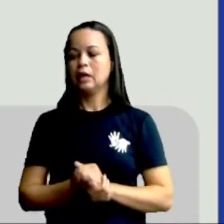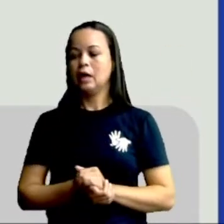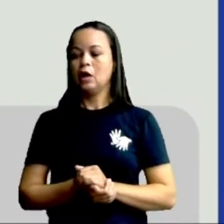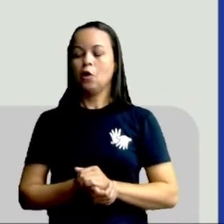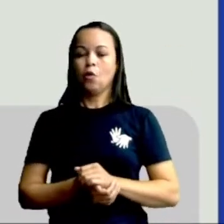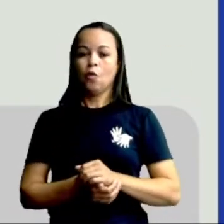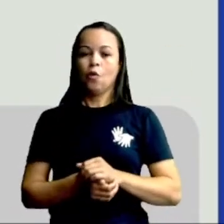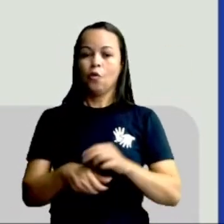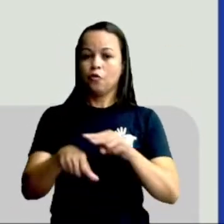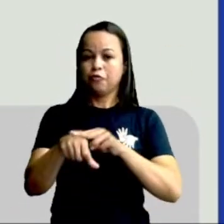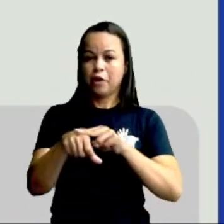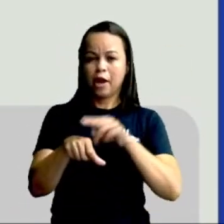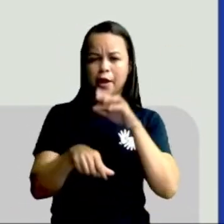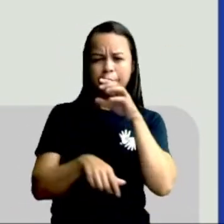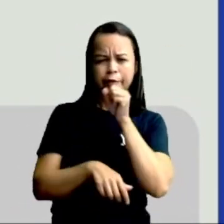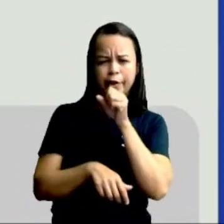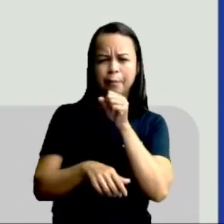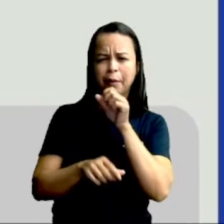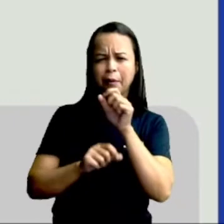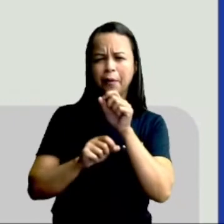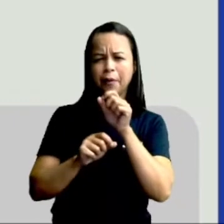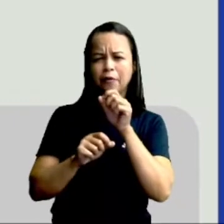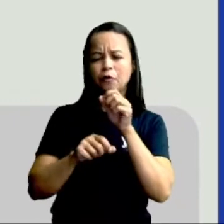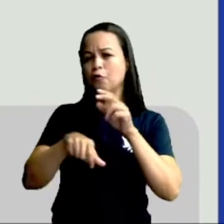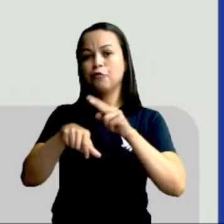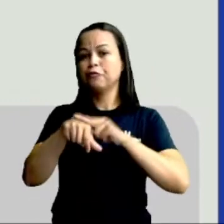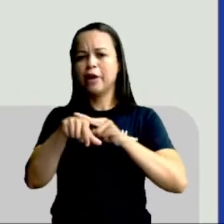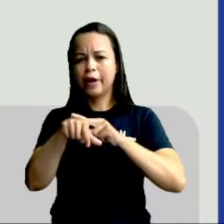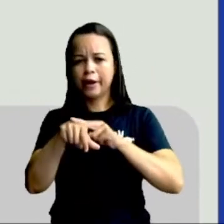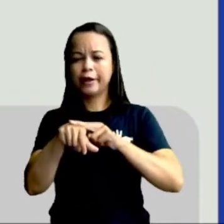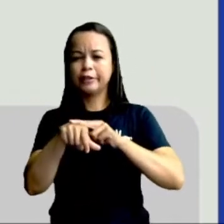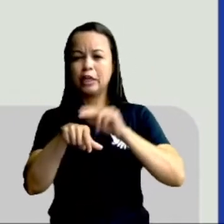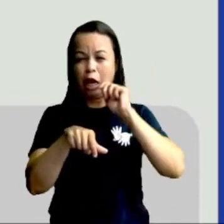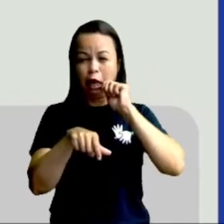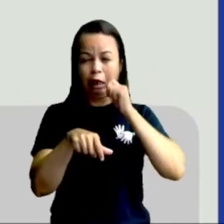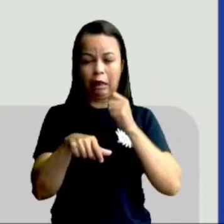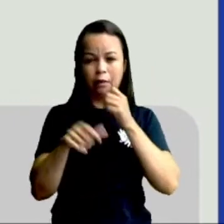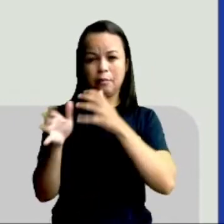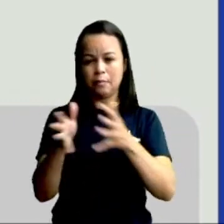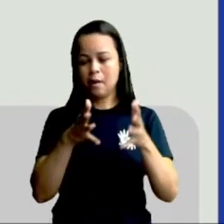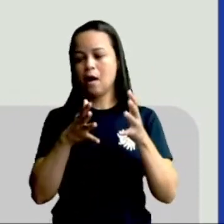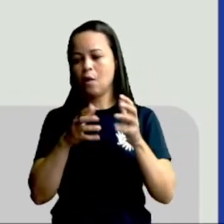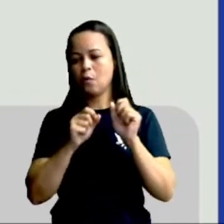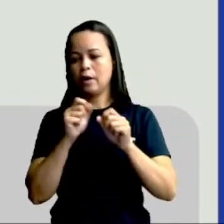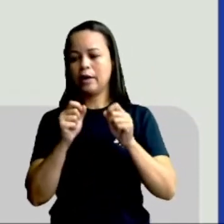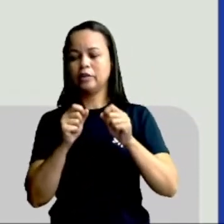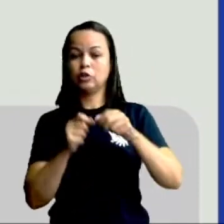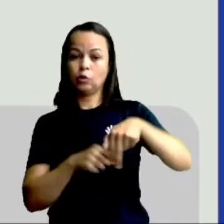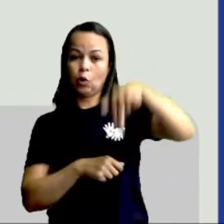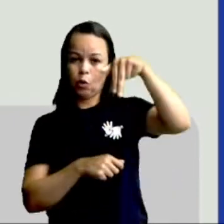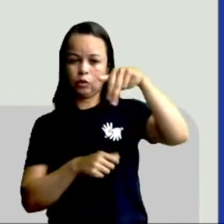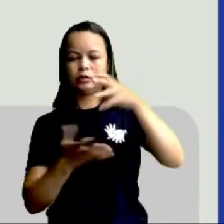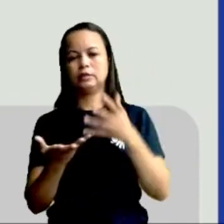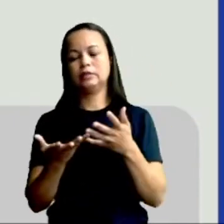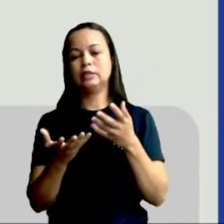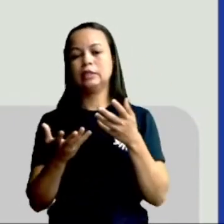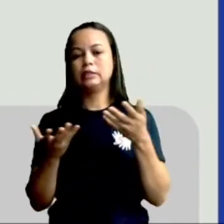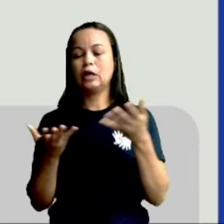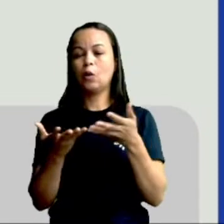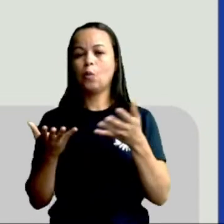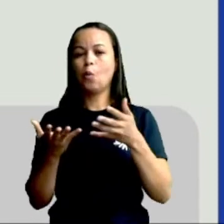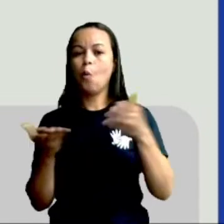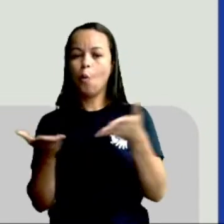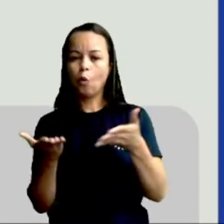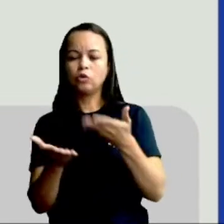limão é a região norte. A região nordeste, que é a que a gente vai falar hoje, de acordo com